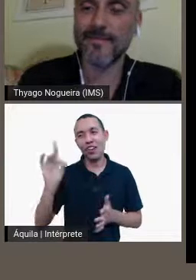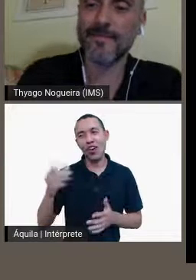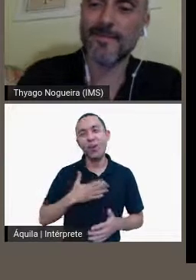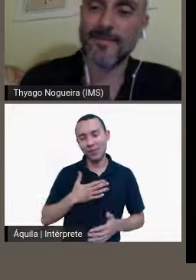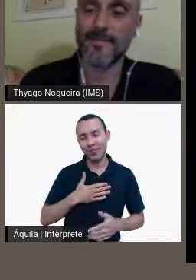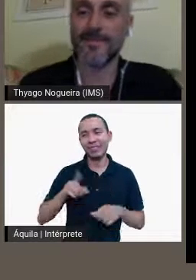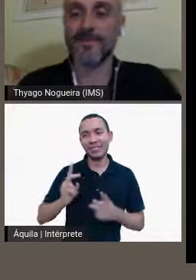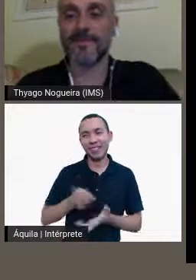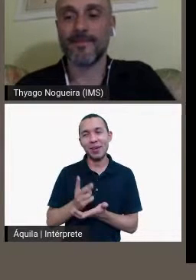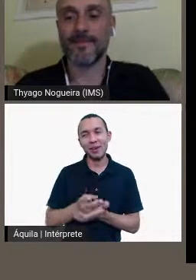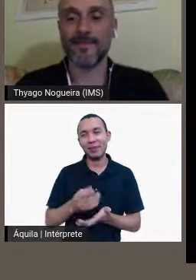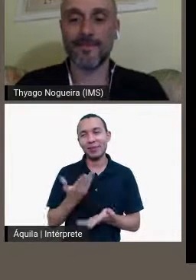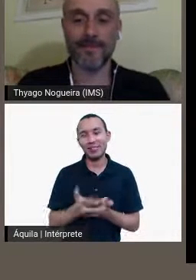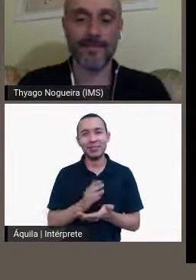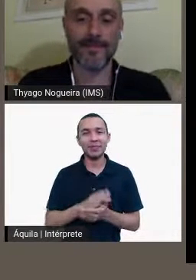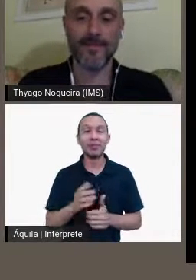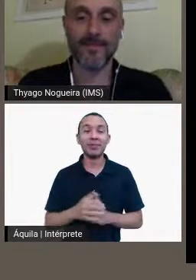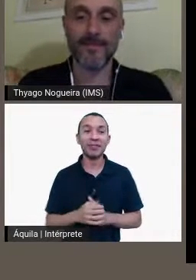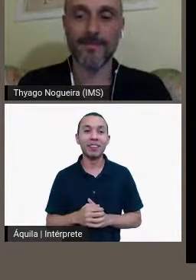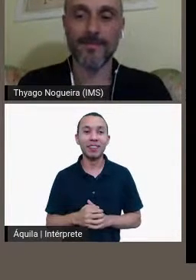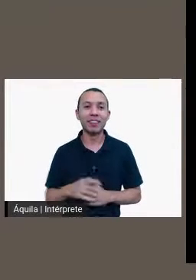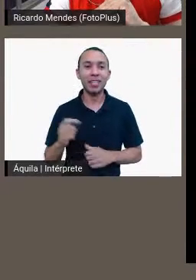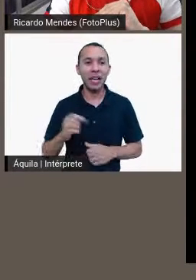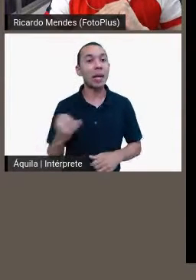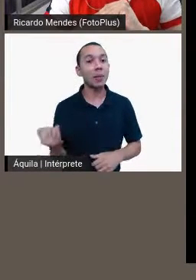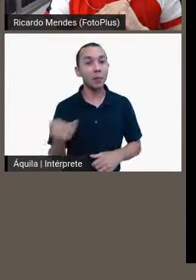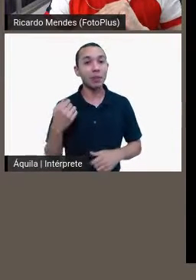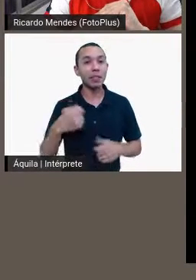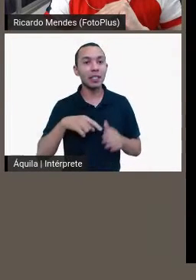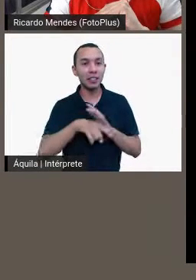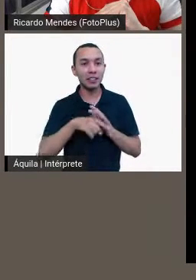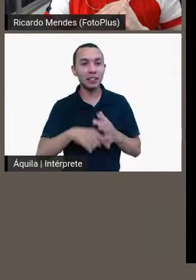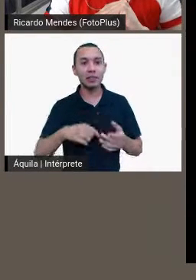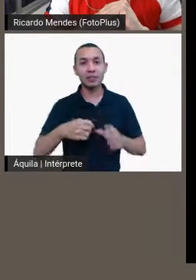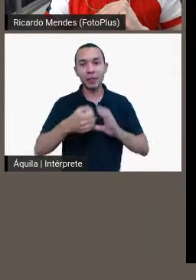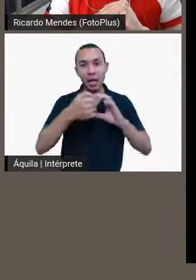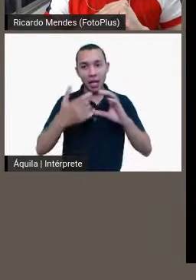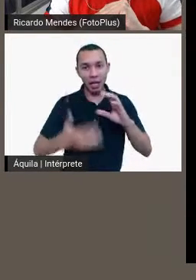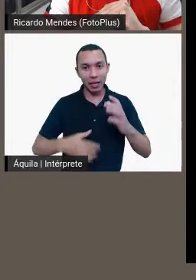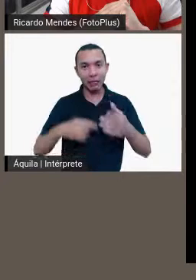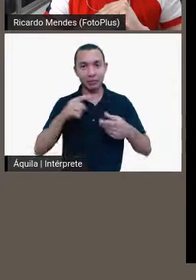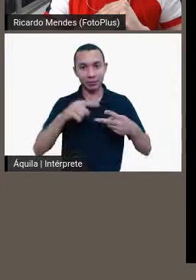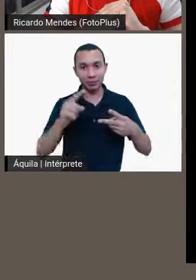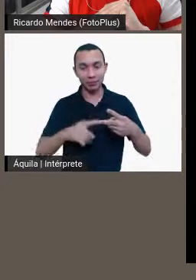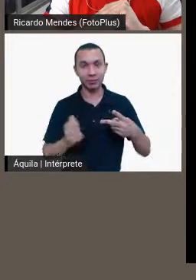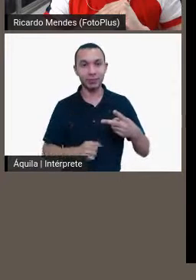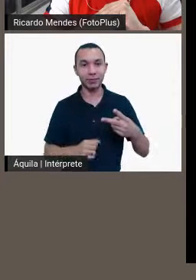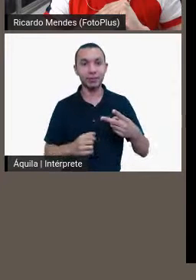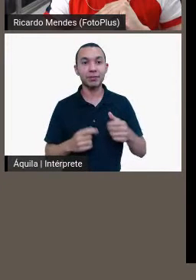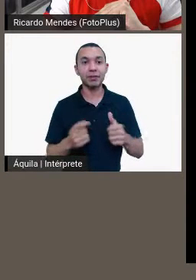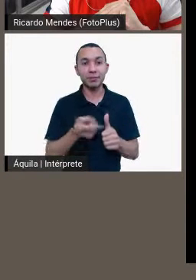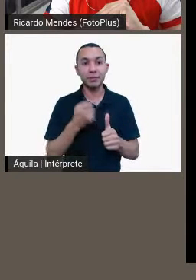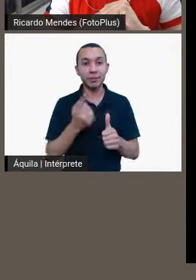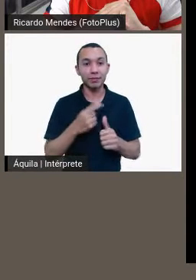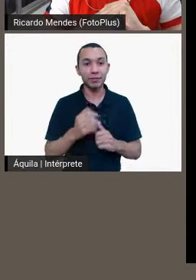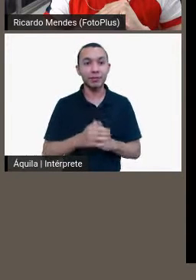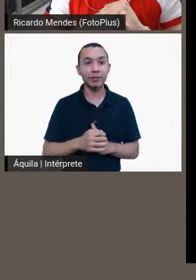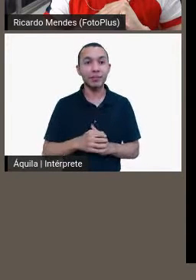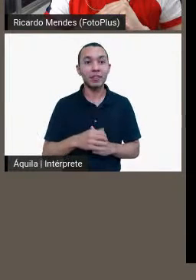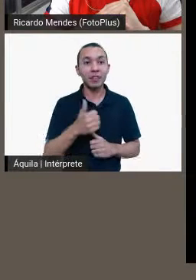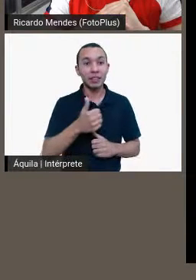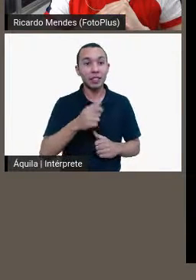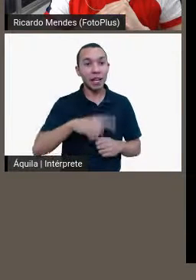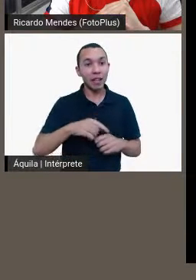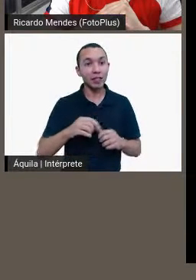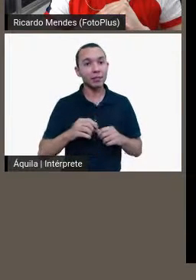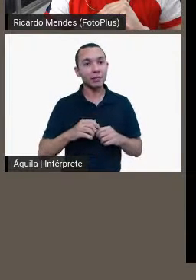nessa perspectiva de revisão, seria relevante considerarmos dois aspectos de fundo. Por um lado, as comemorações do 70º centenário da independência,